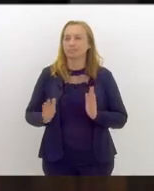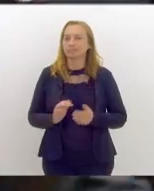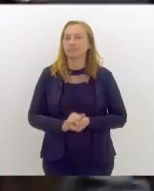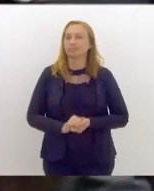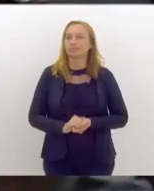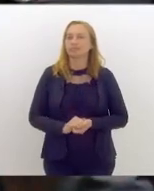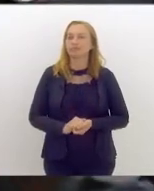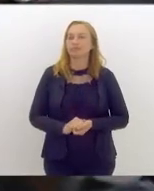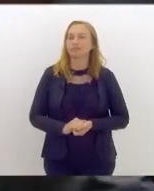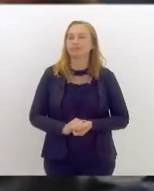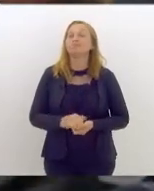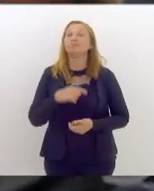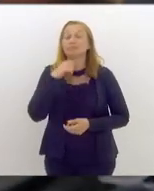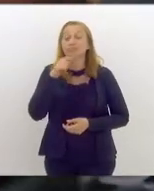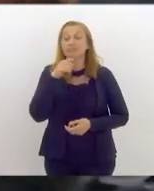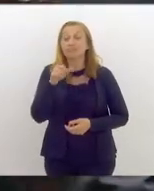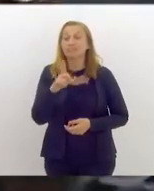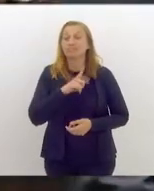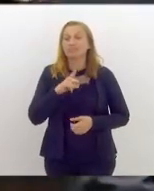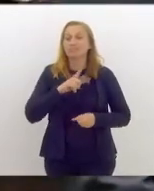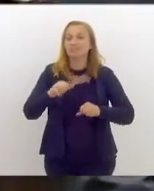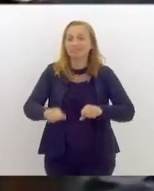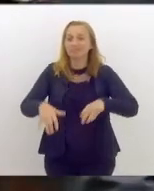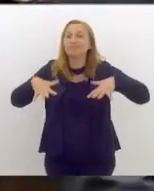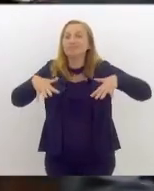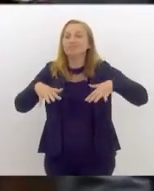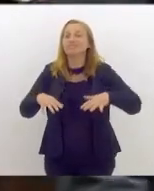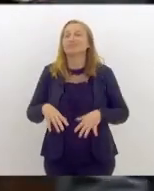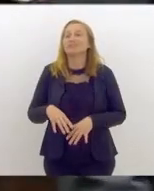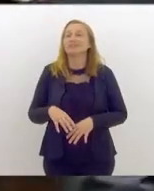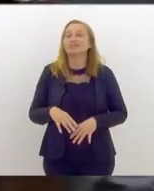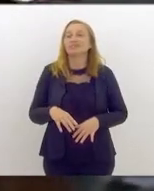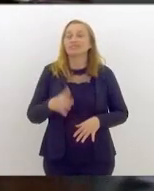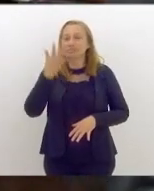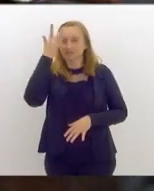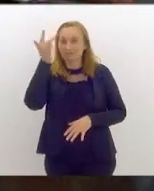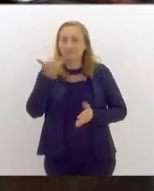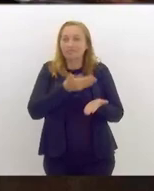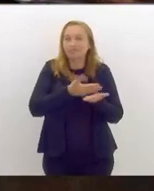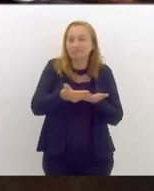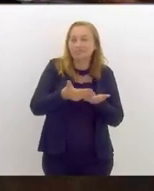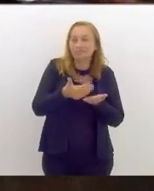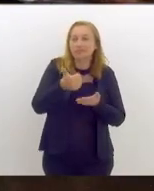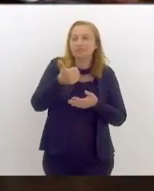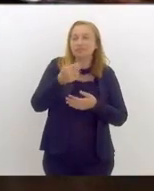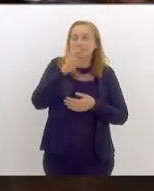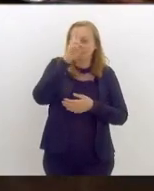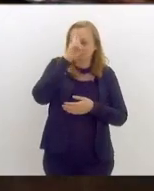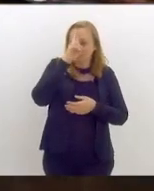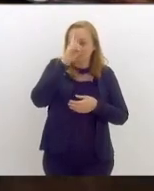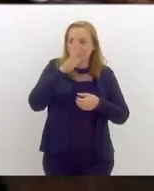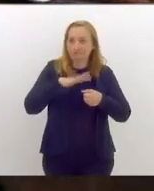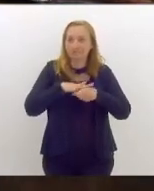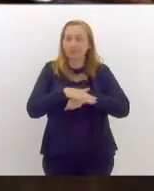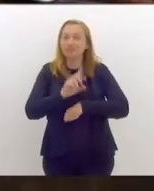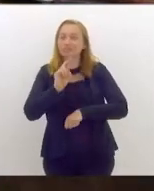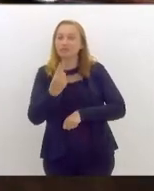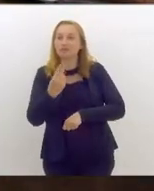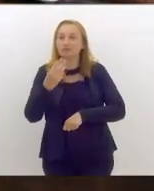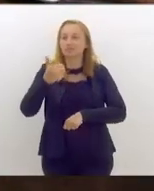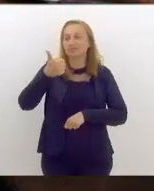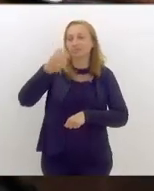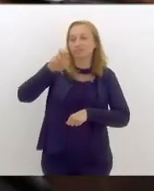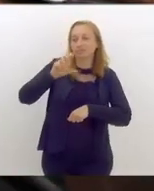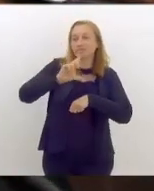é que havia aqui uma dúvida no plenário se ascensão amanhã começa meio-dia ou às 15 horas